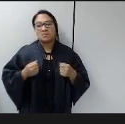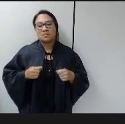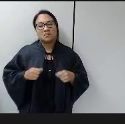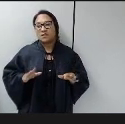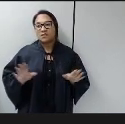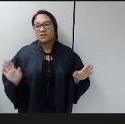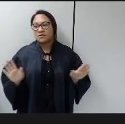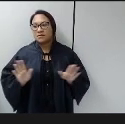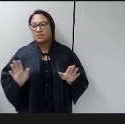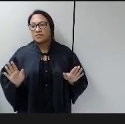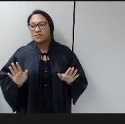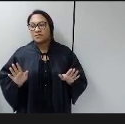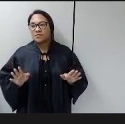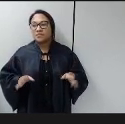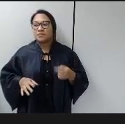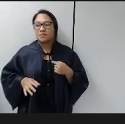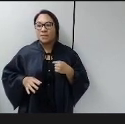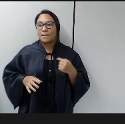transmissão,